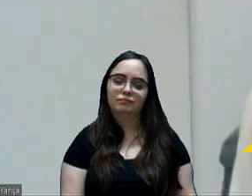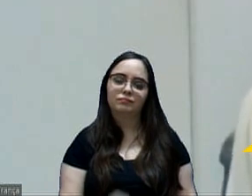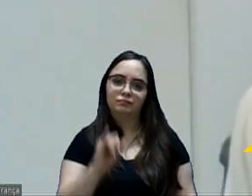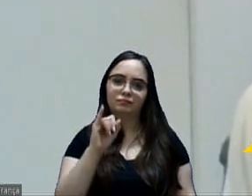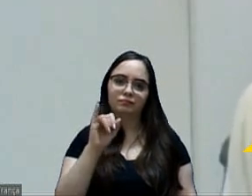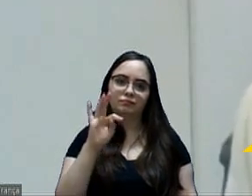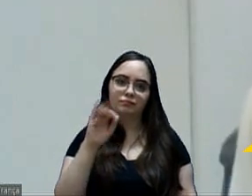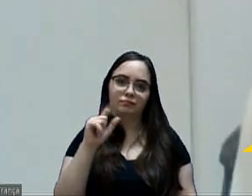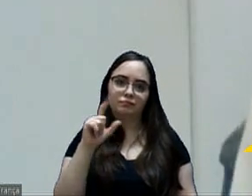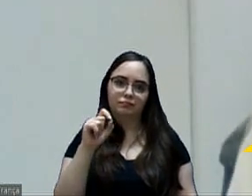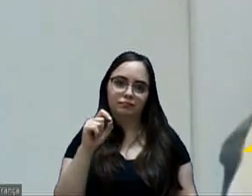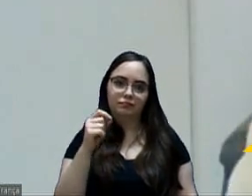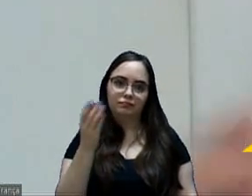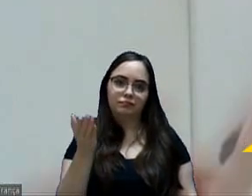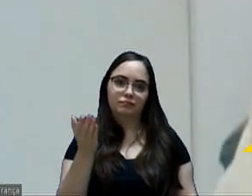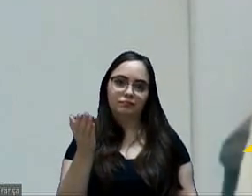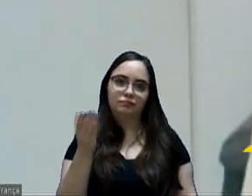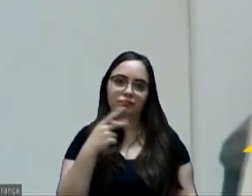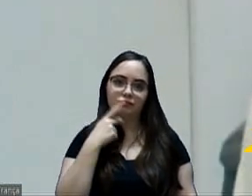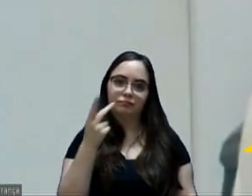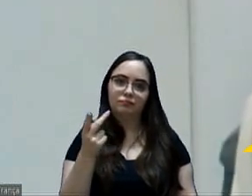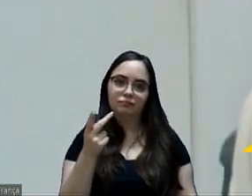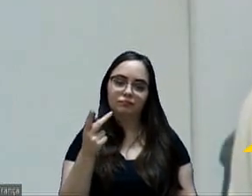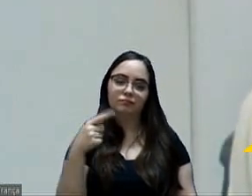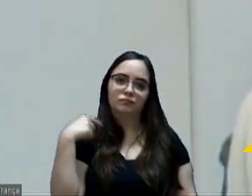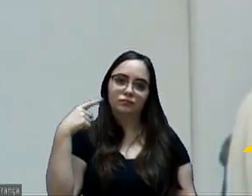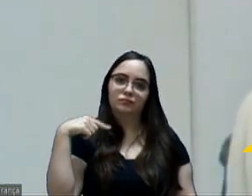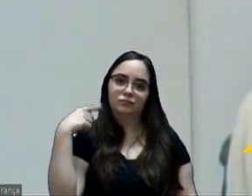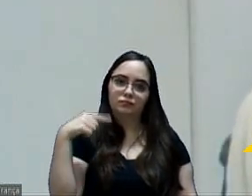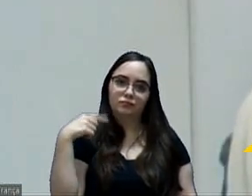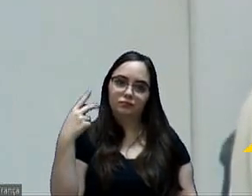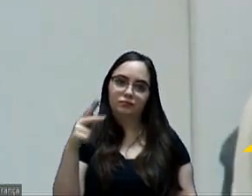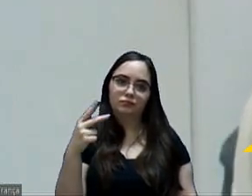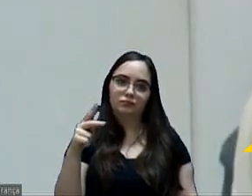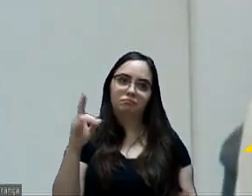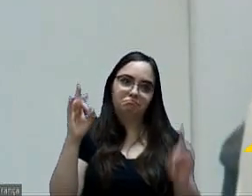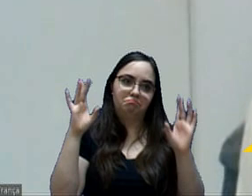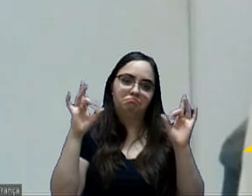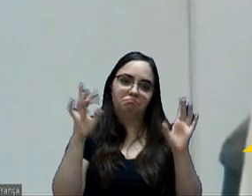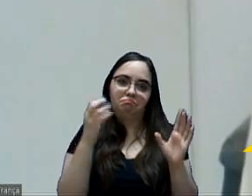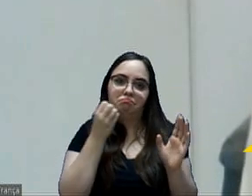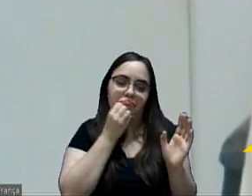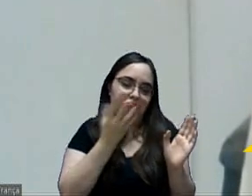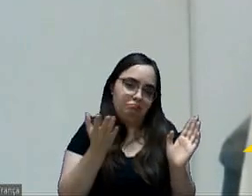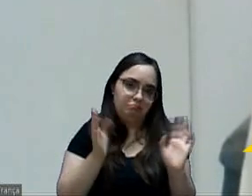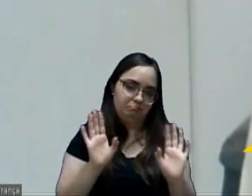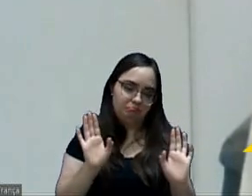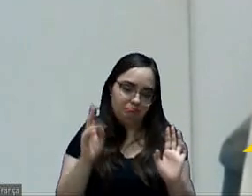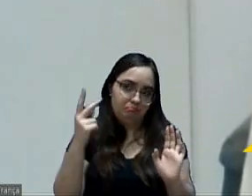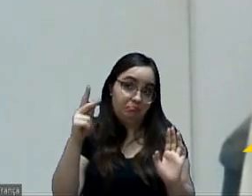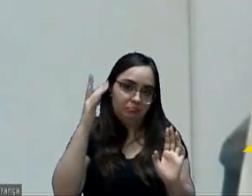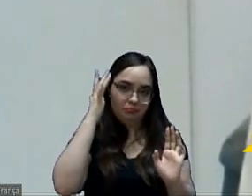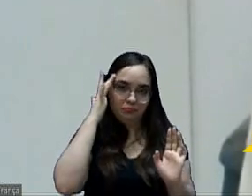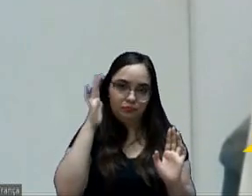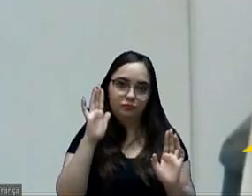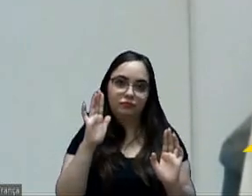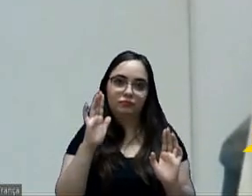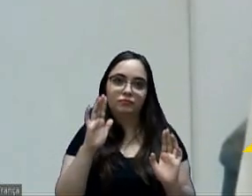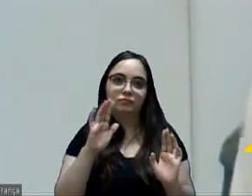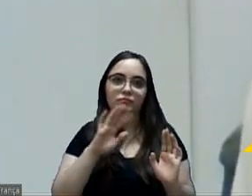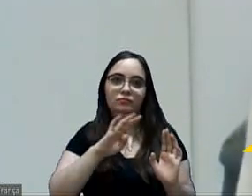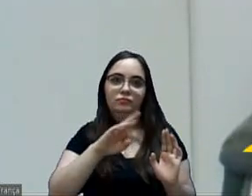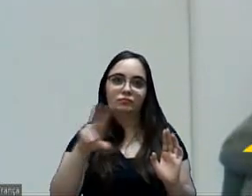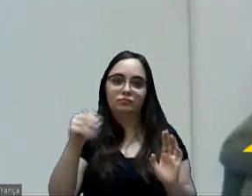Ítalo, só porque falou da questão do seu advogado, que é um advogado bom na visão dele, tomou aí uma série